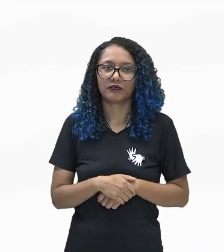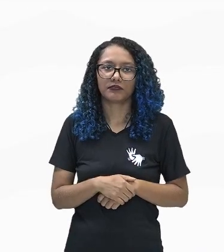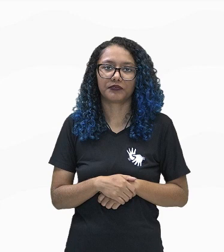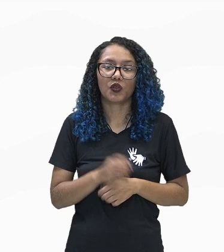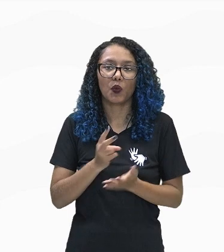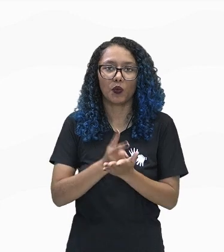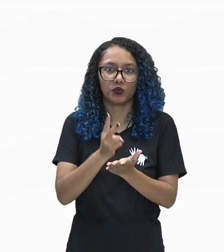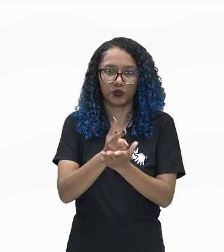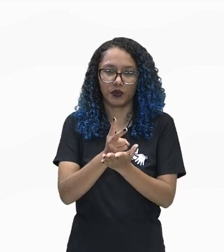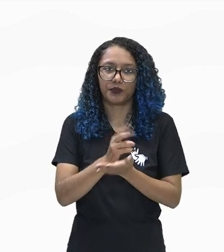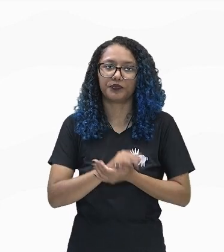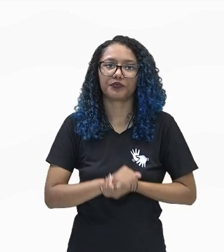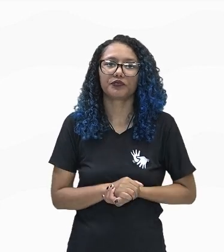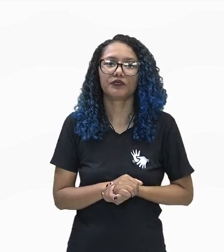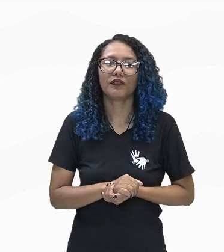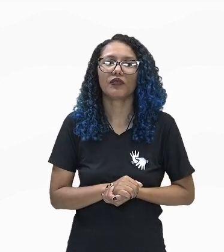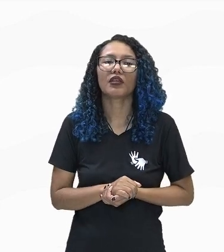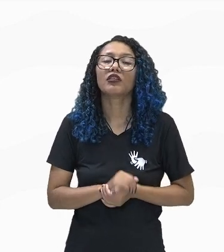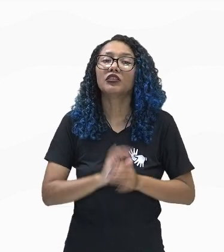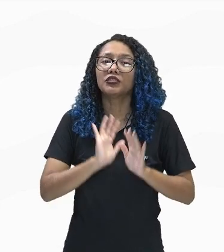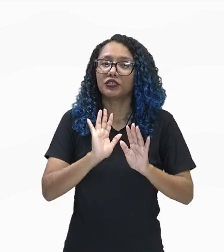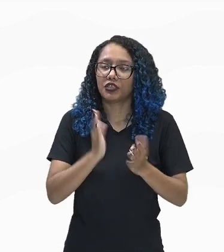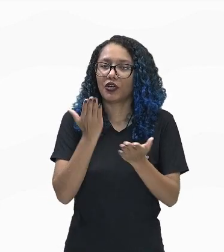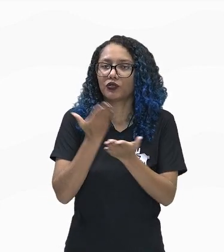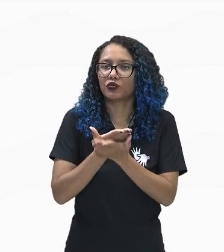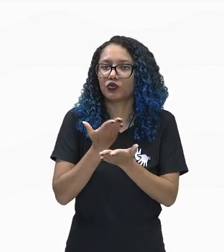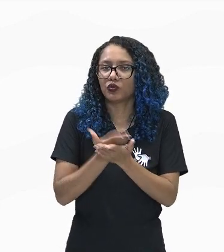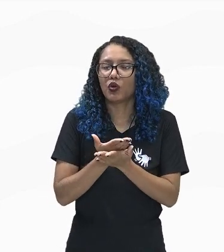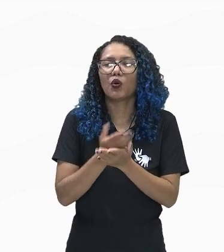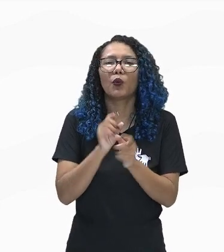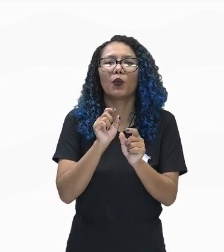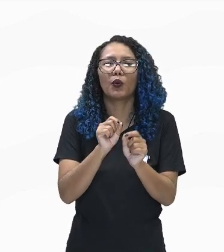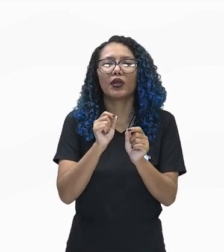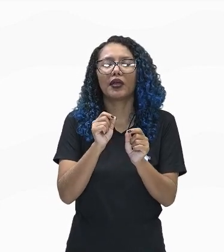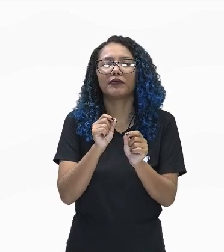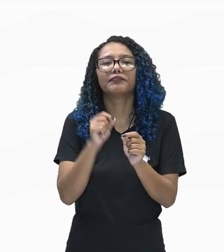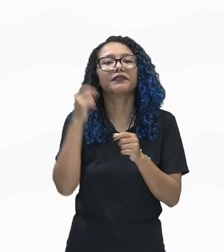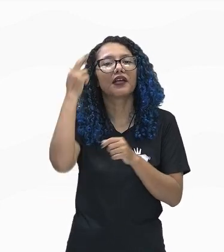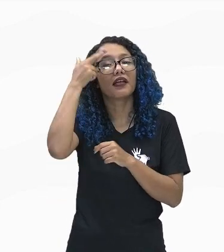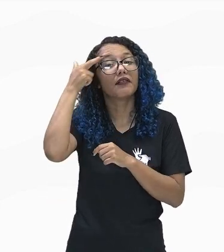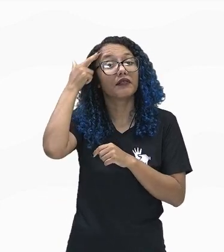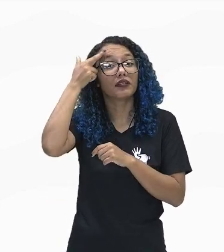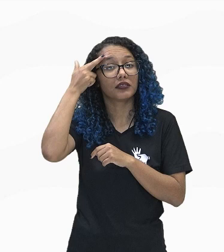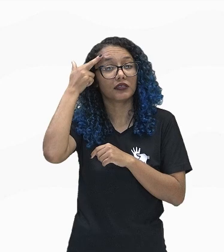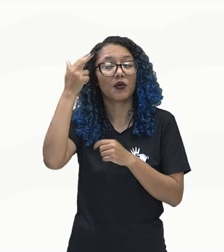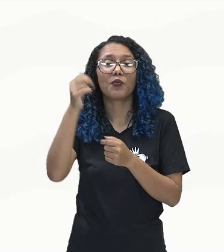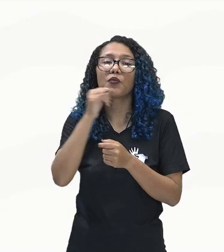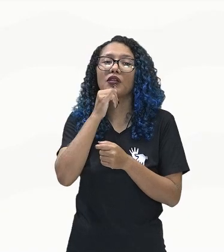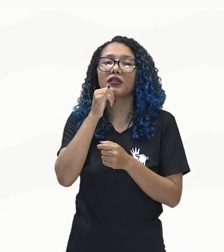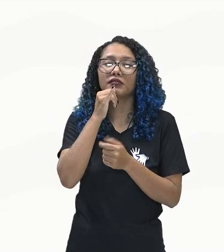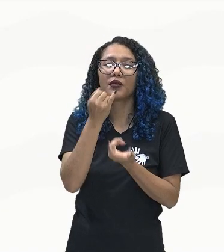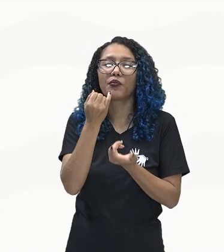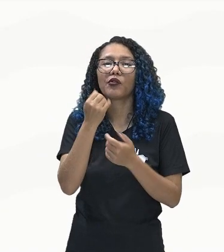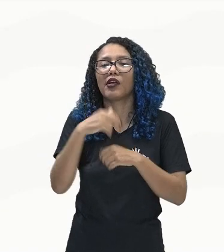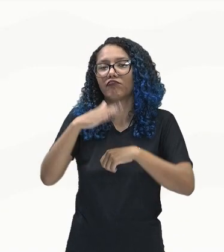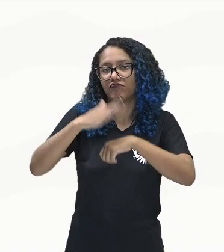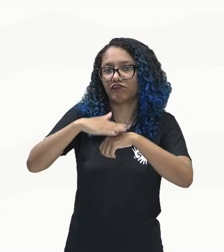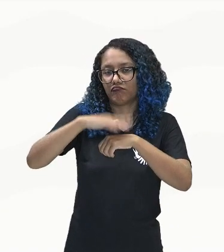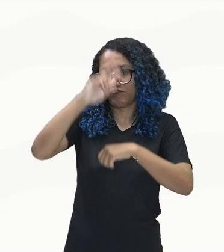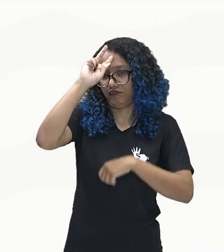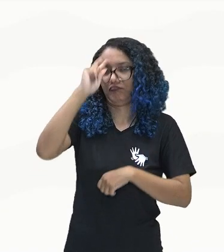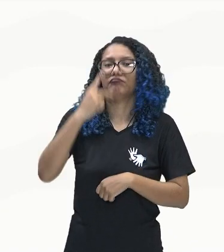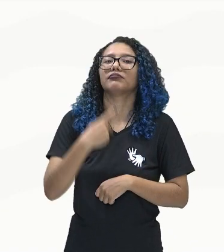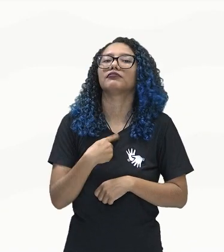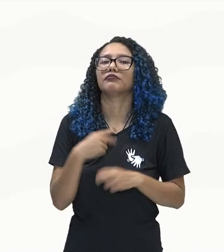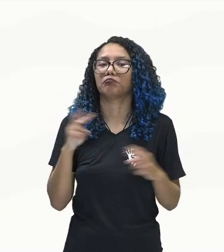Então, trabalhamos anteriormente, né, reflexões sobre, por exemplo, o autoconhecimento. A gente já vem